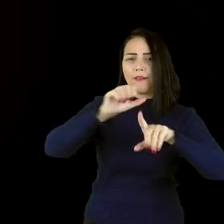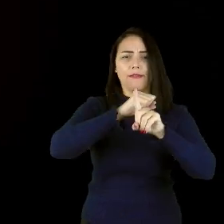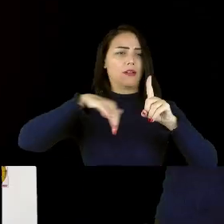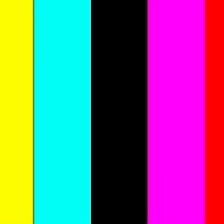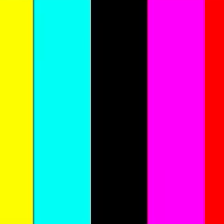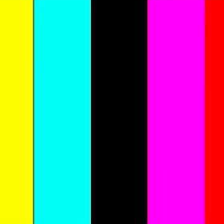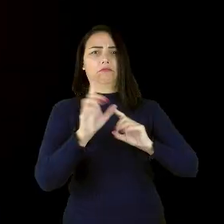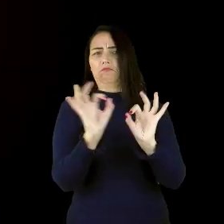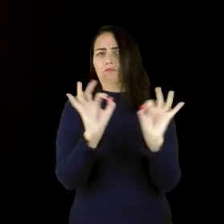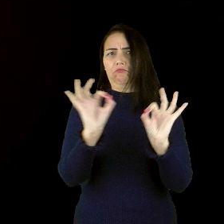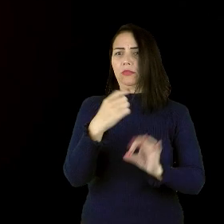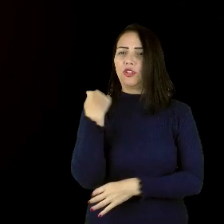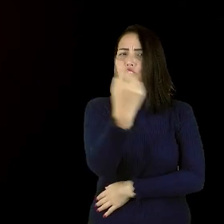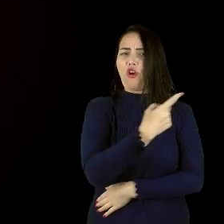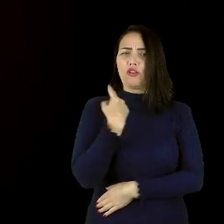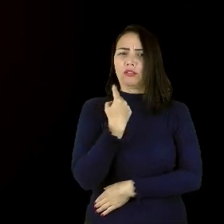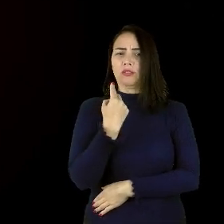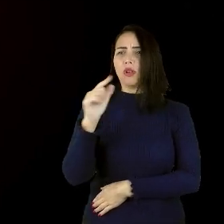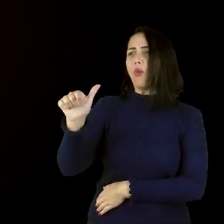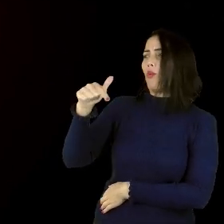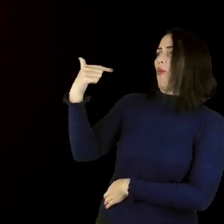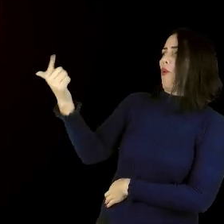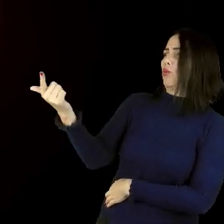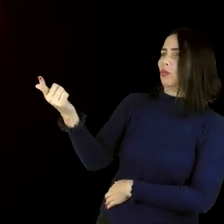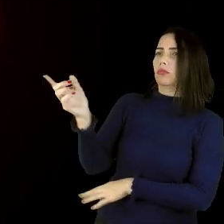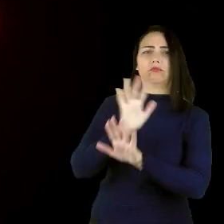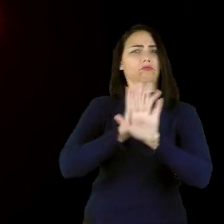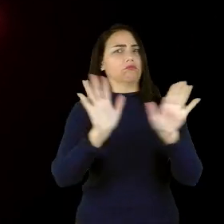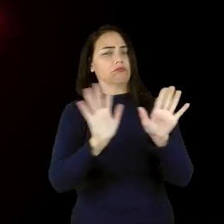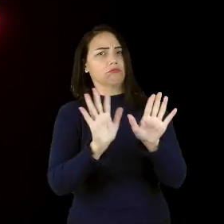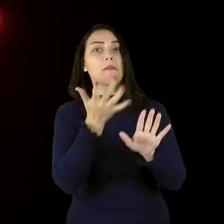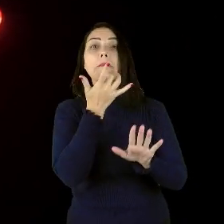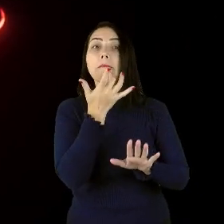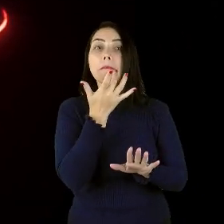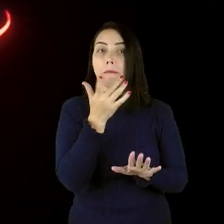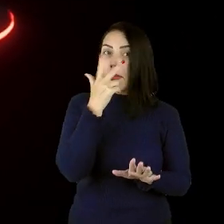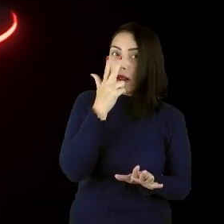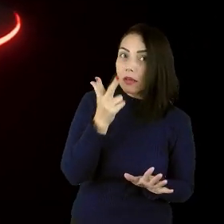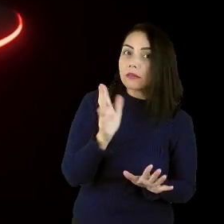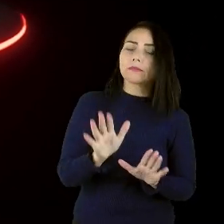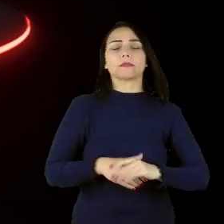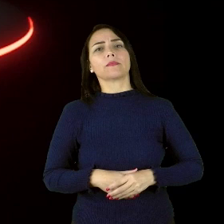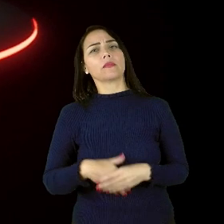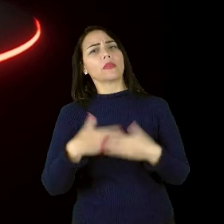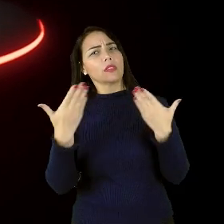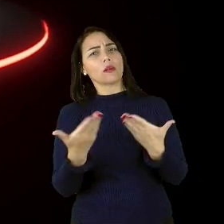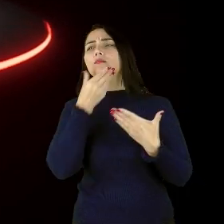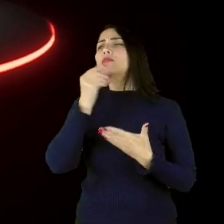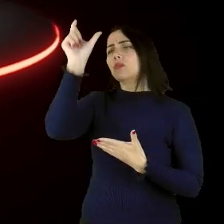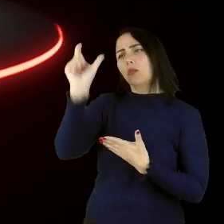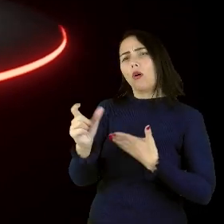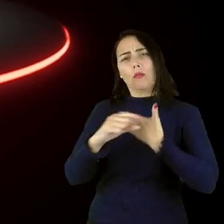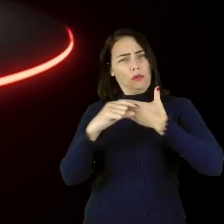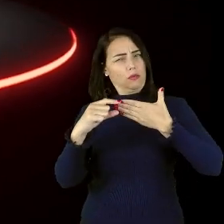o nós e os outros. Parece fácil, não é? O escritor português José Saramago diz que o